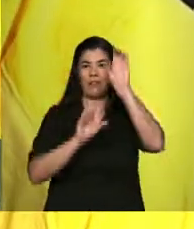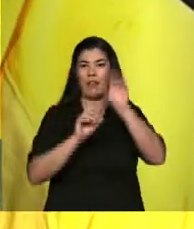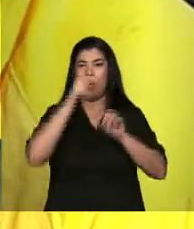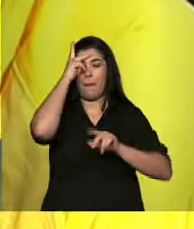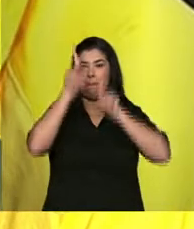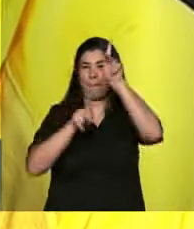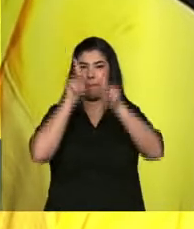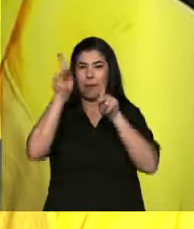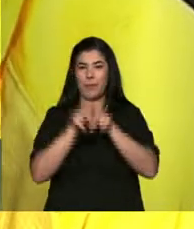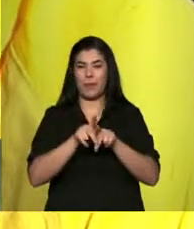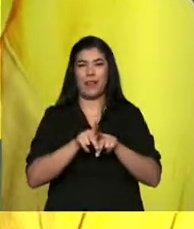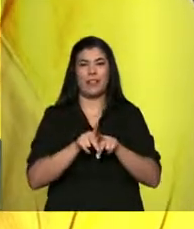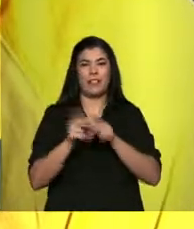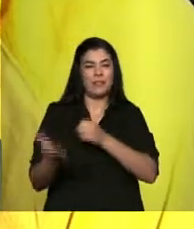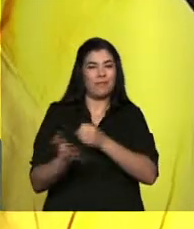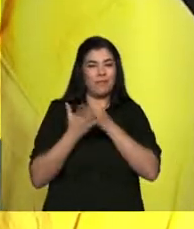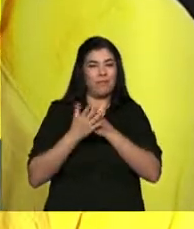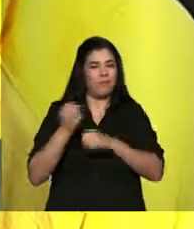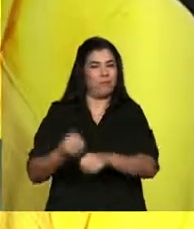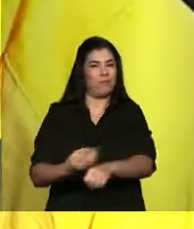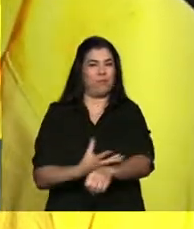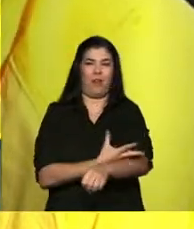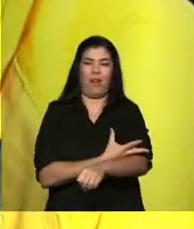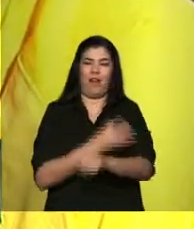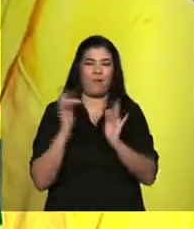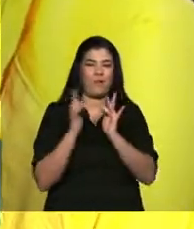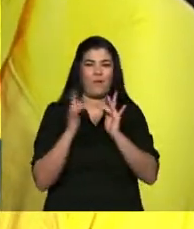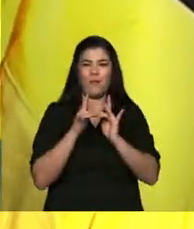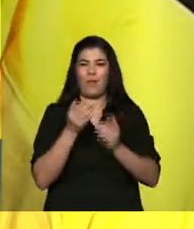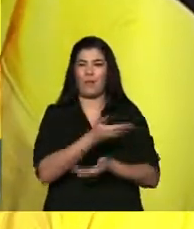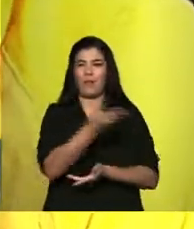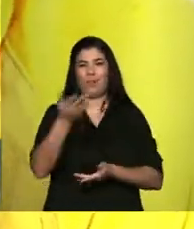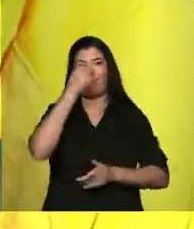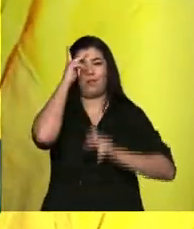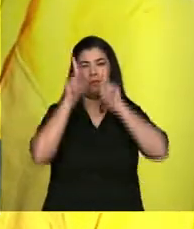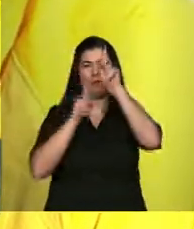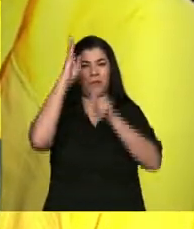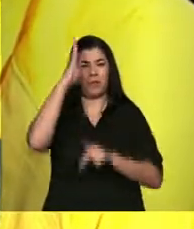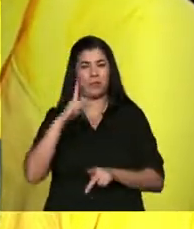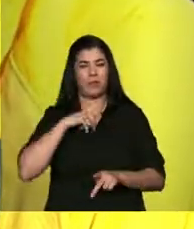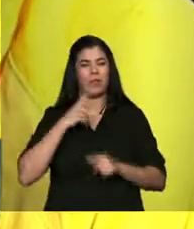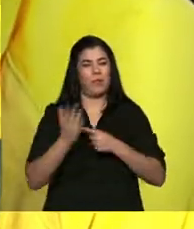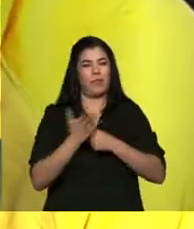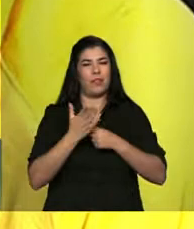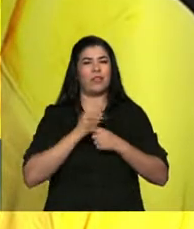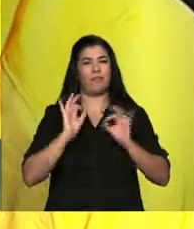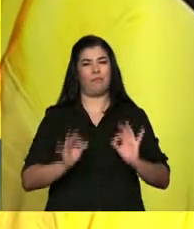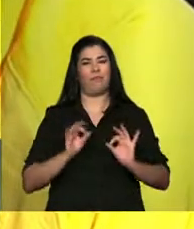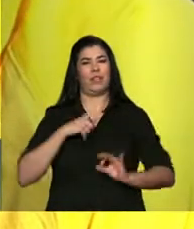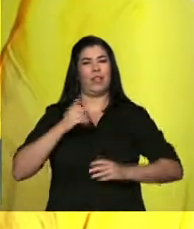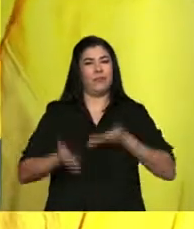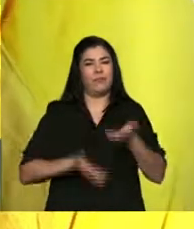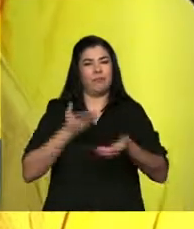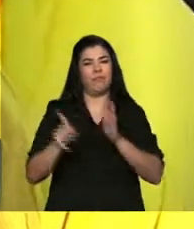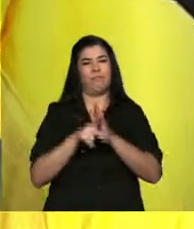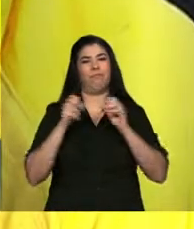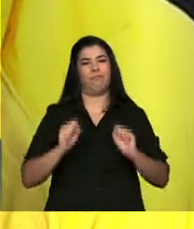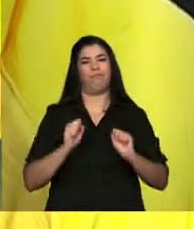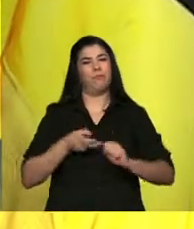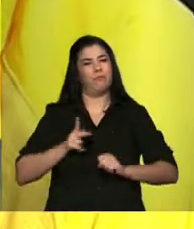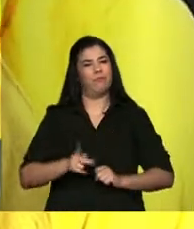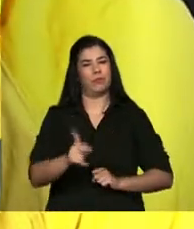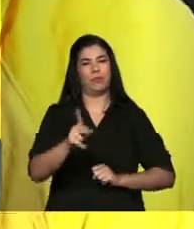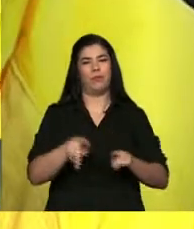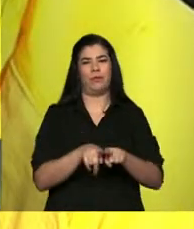gosta torcendo aqui bem perto. Então o calor humano, o calor da torcida, com certeza vai fazer com que a gente tenha um estímulo bem maior e